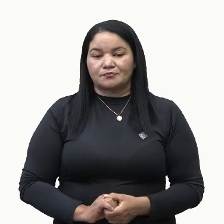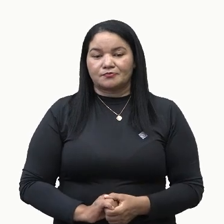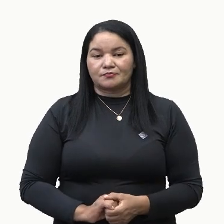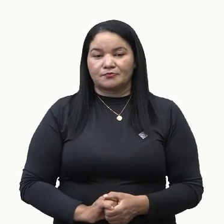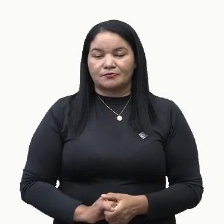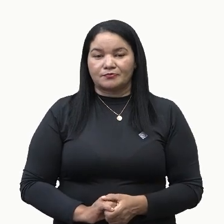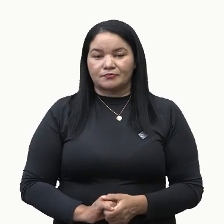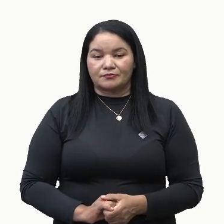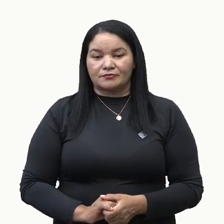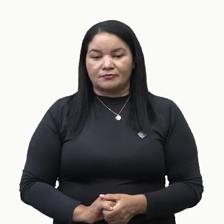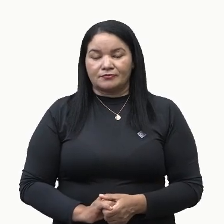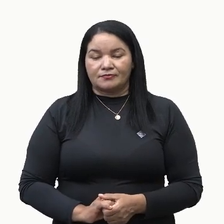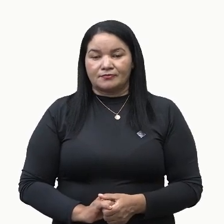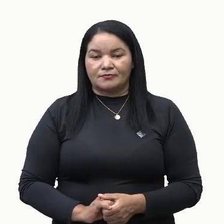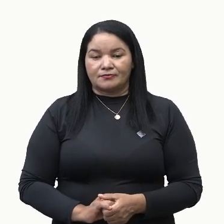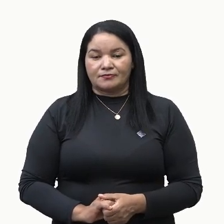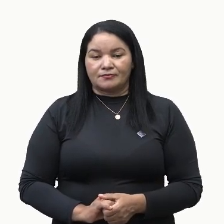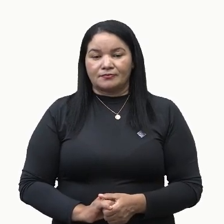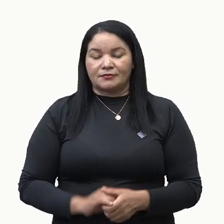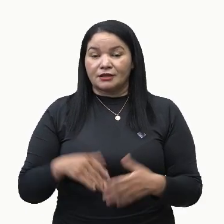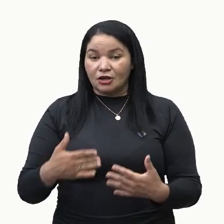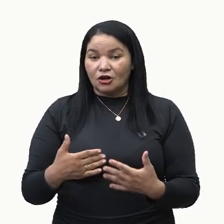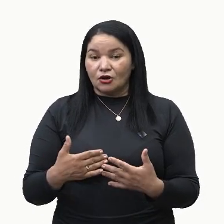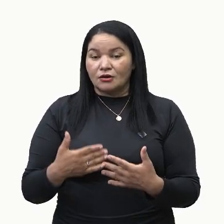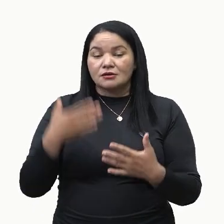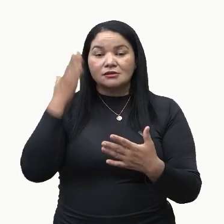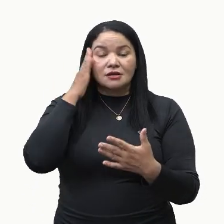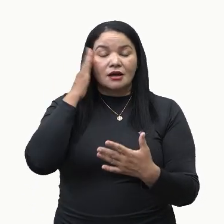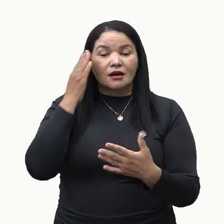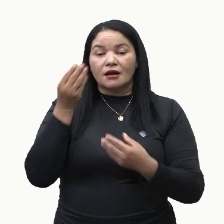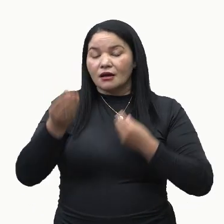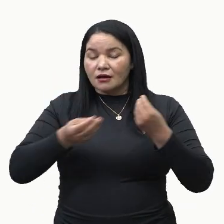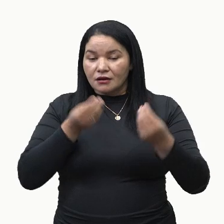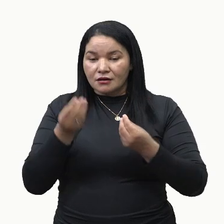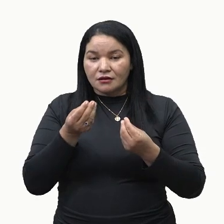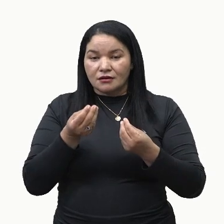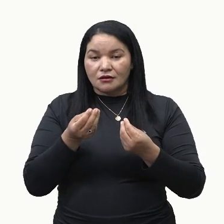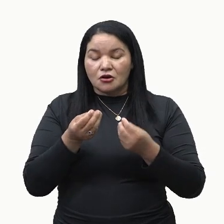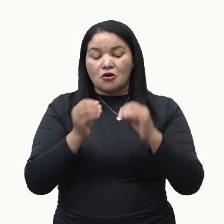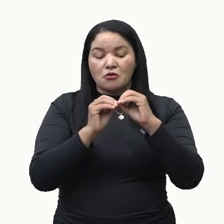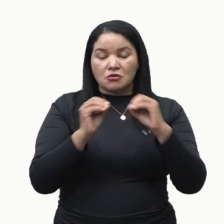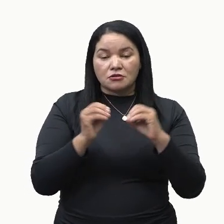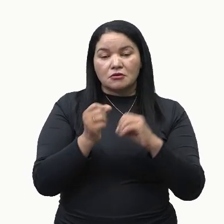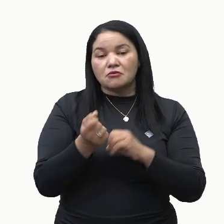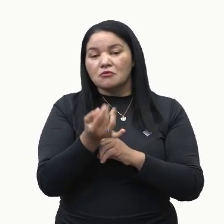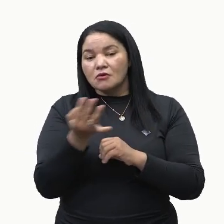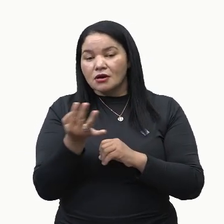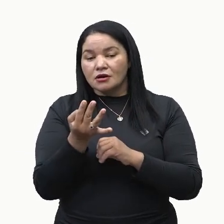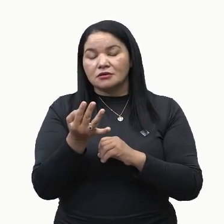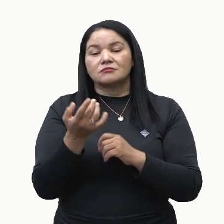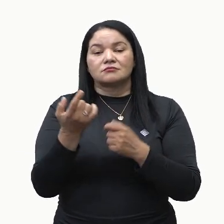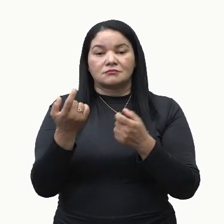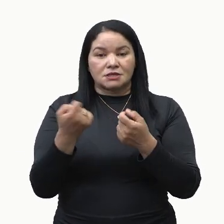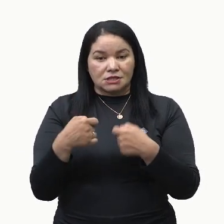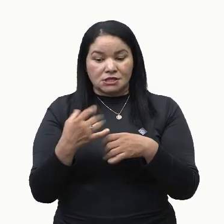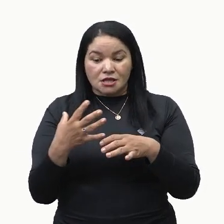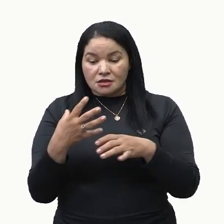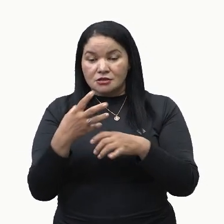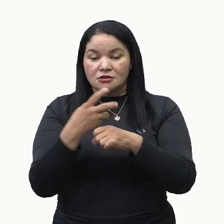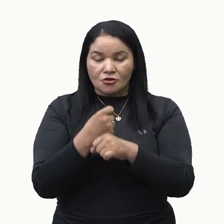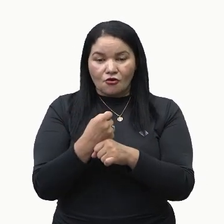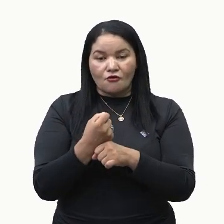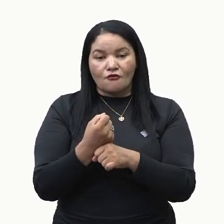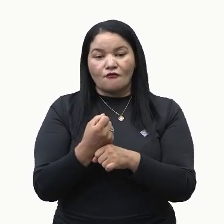orações. Então, como é que você vai saber? Quantidade de orações, você vai contar os verbos,